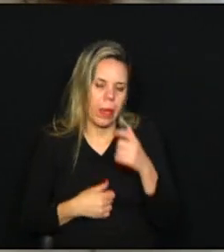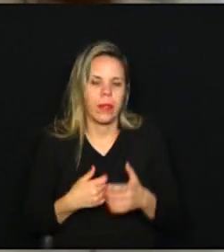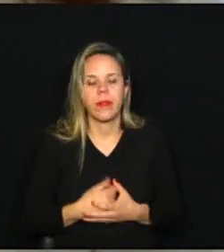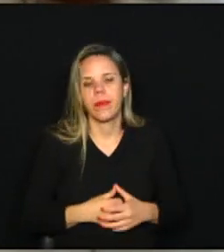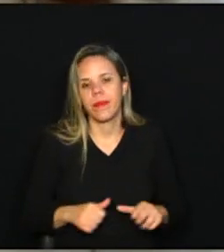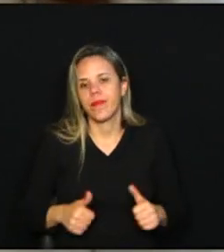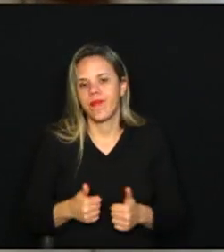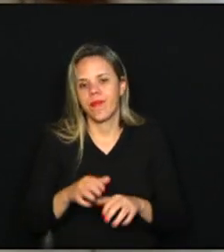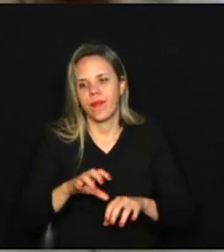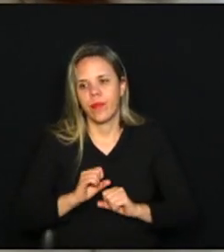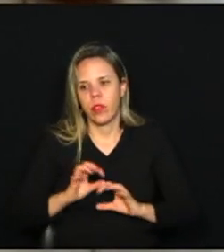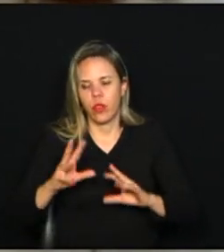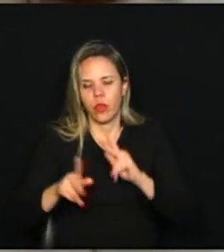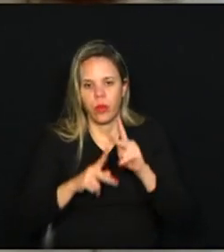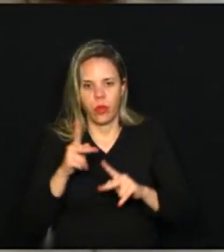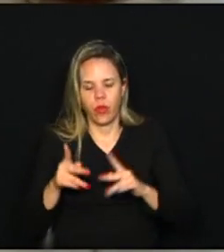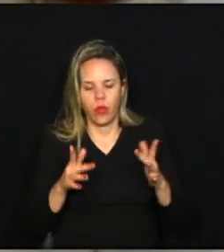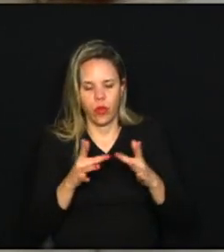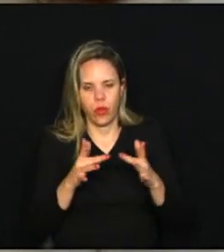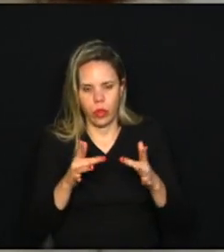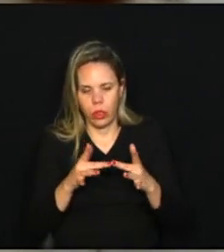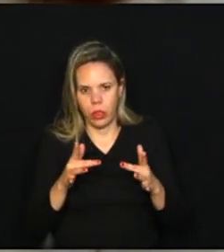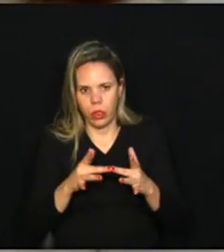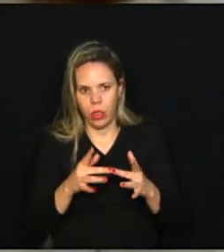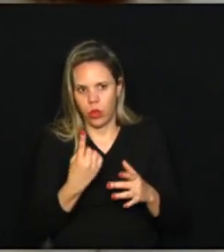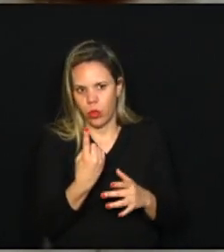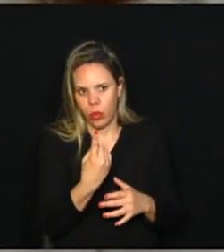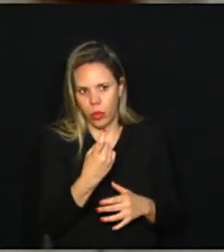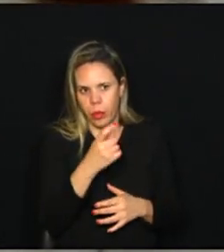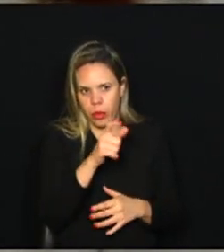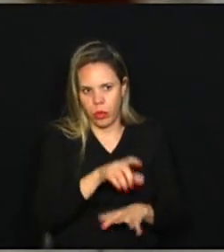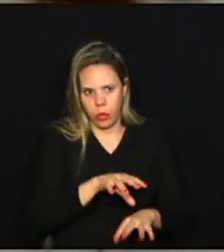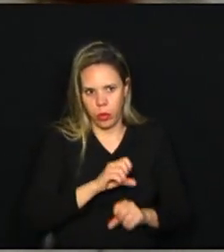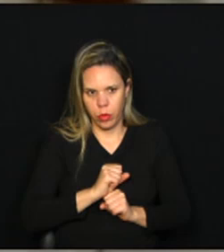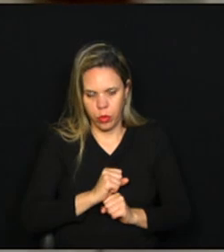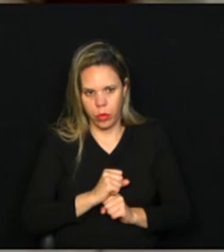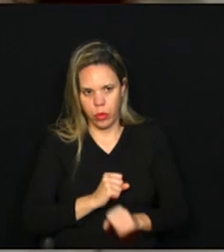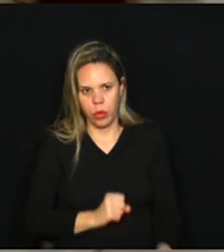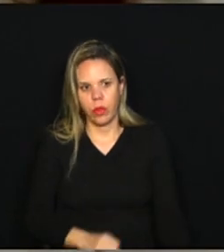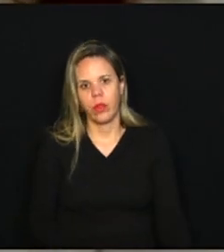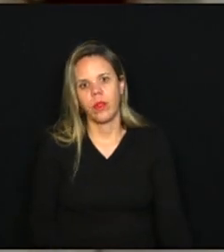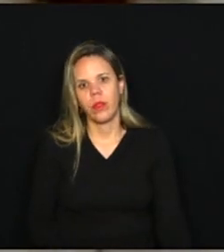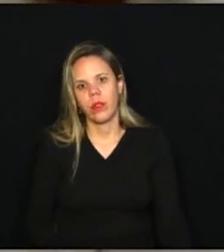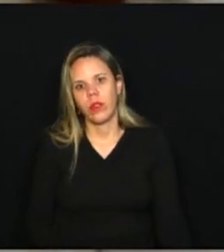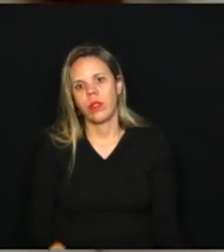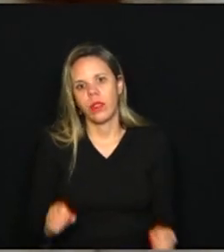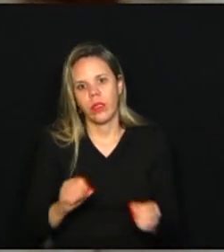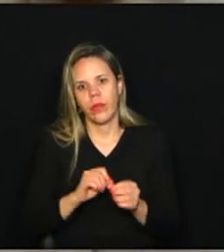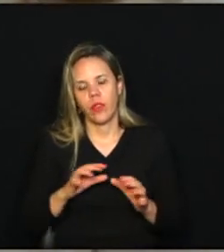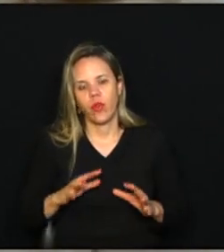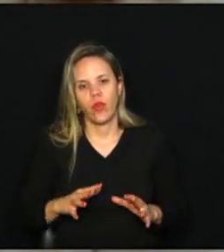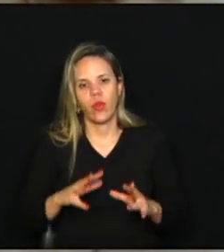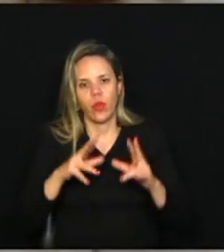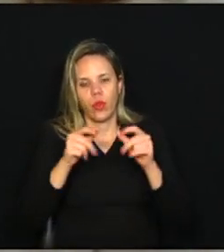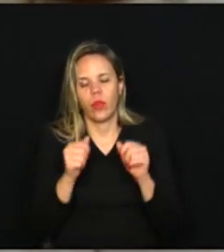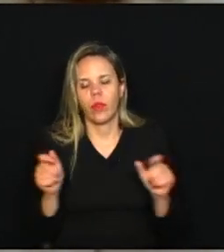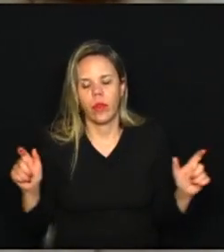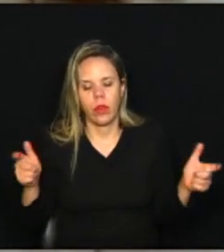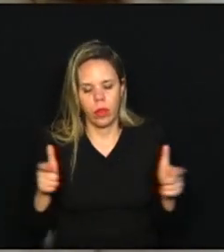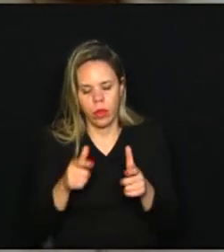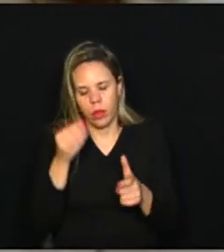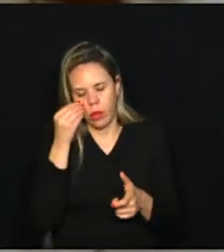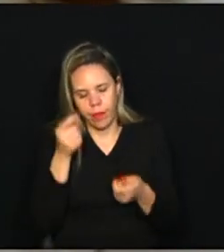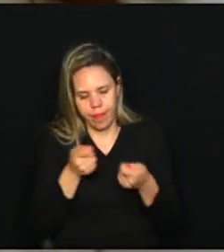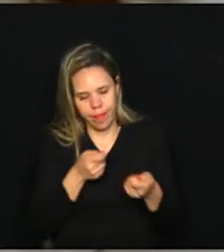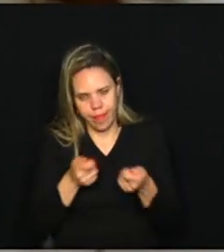positivo e todos os contatos dele, né? Isso é o que tem sido feito em todas as partes do mundo para tentar diminuir, né,